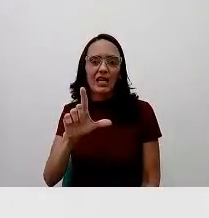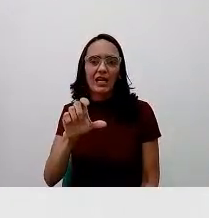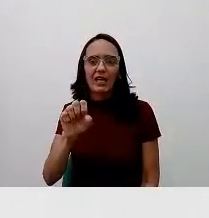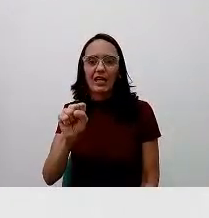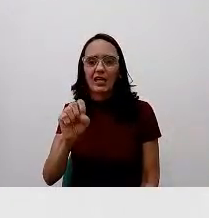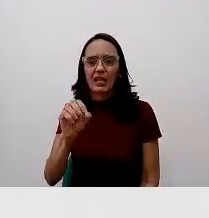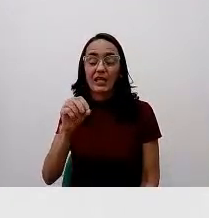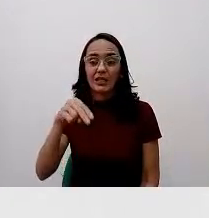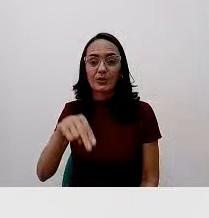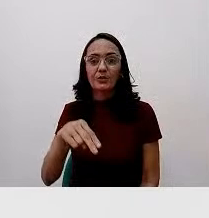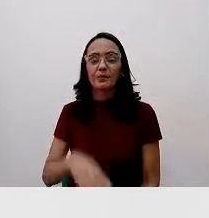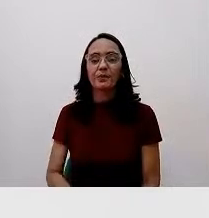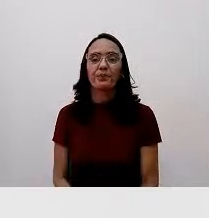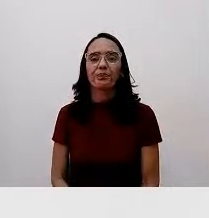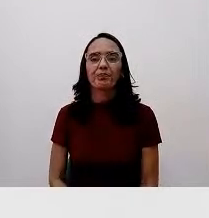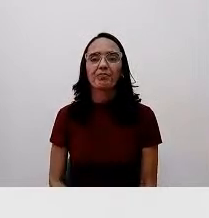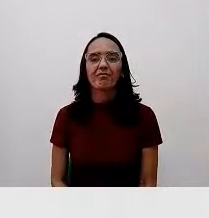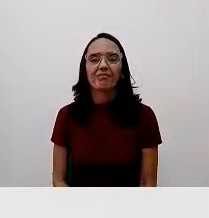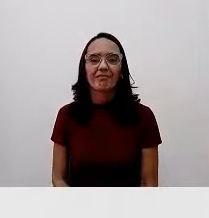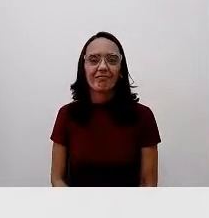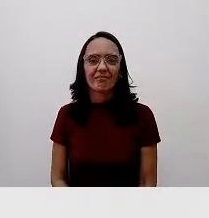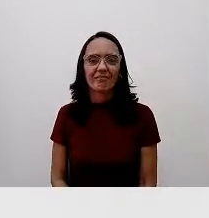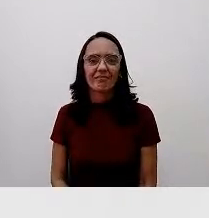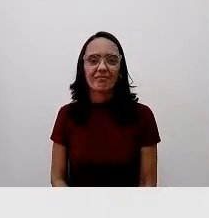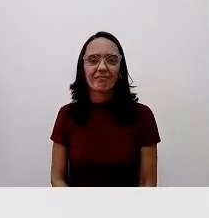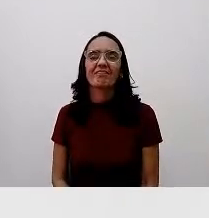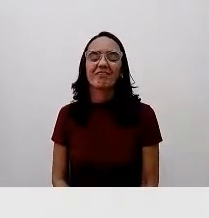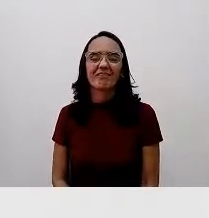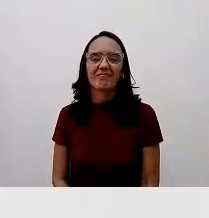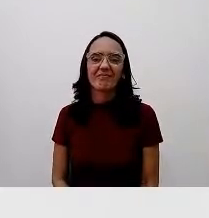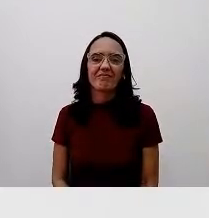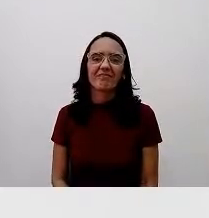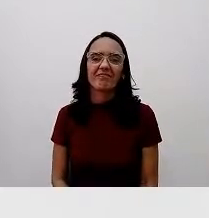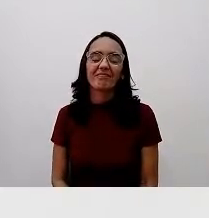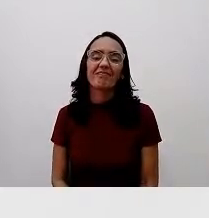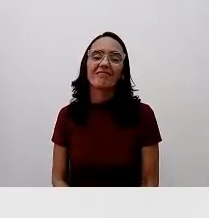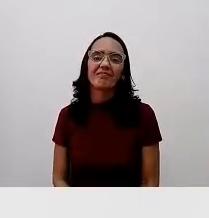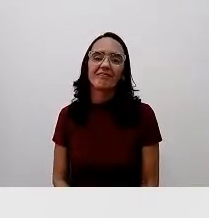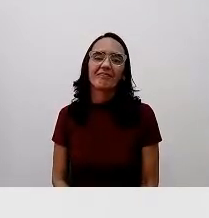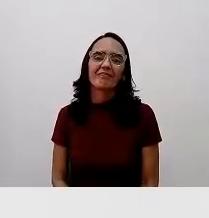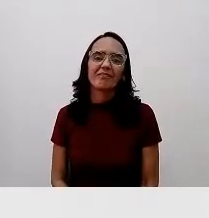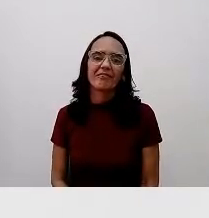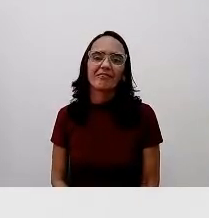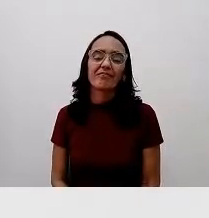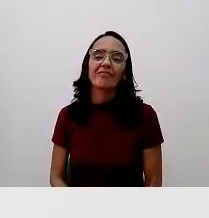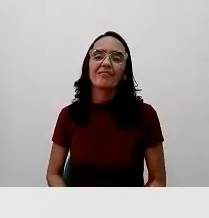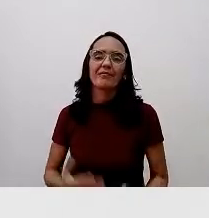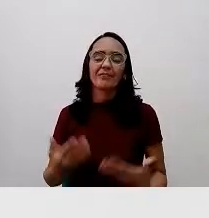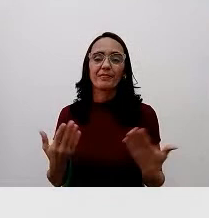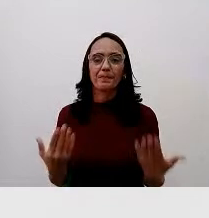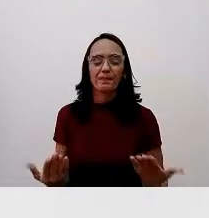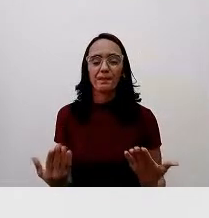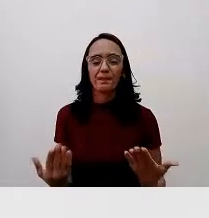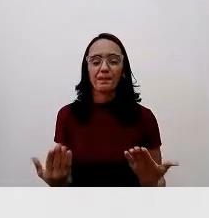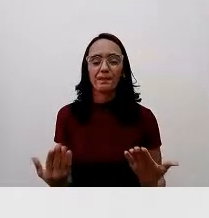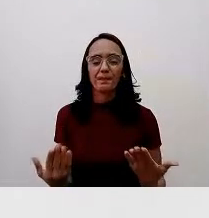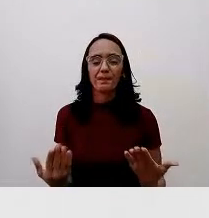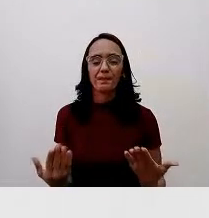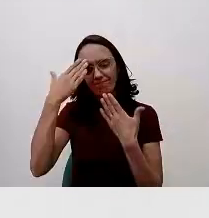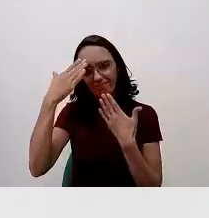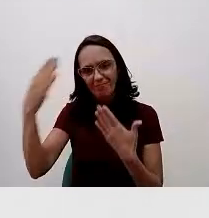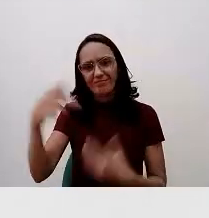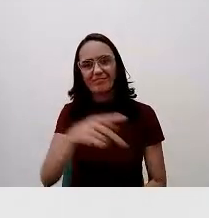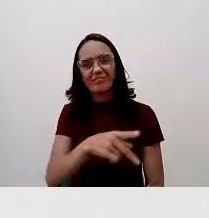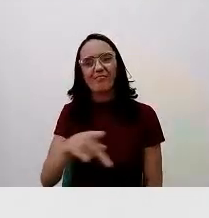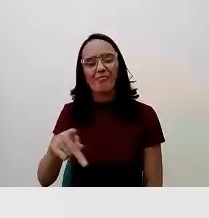Olá, boa tarde. Tudo bem com todos vocês? Estamos aqui de volta. Mais uma vez, né, eu queria agradecer ao professor